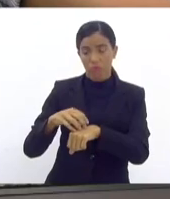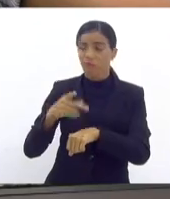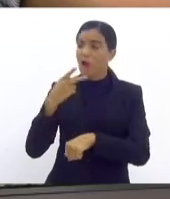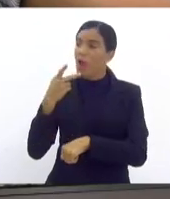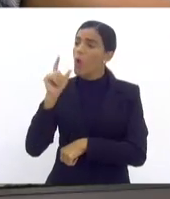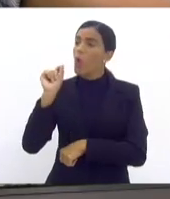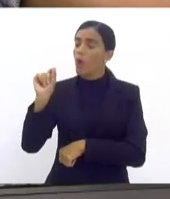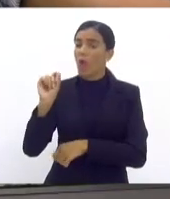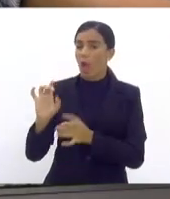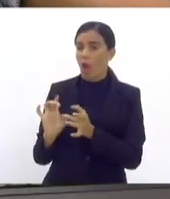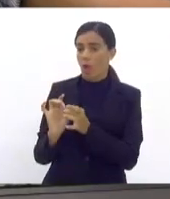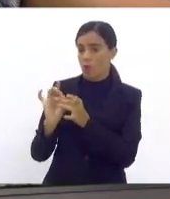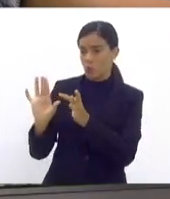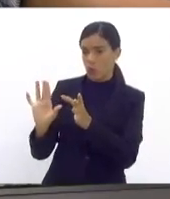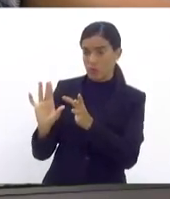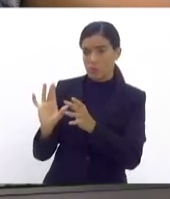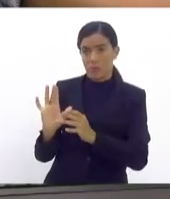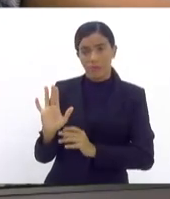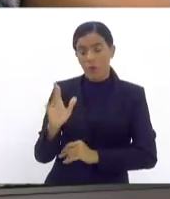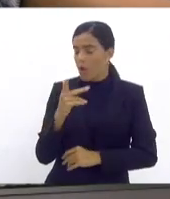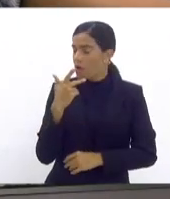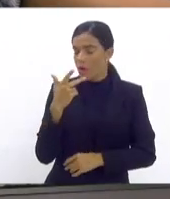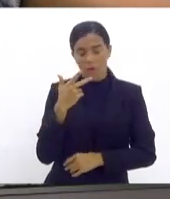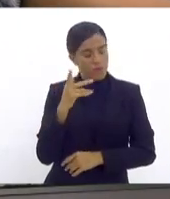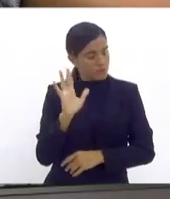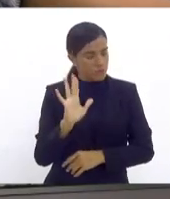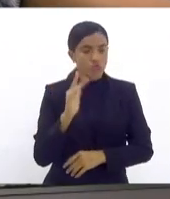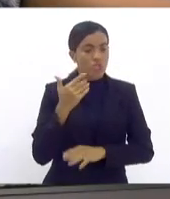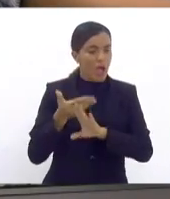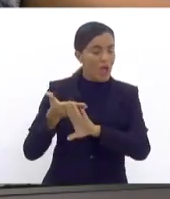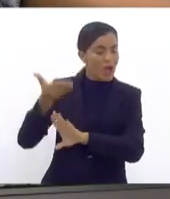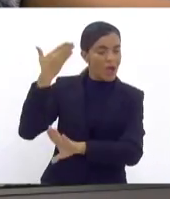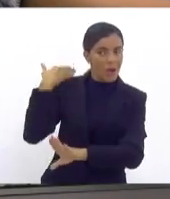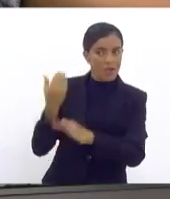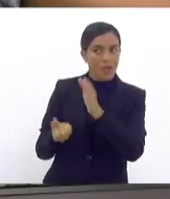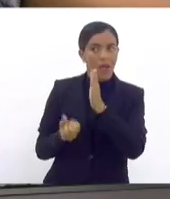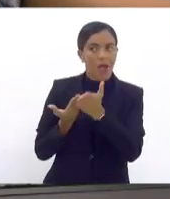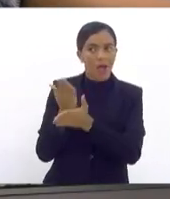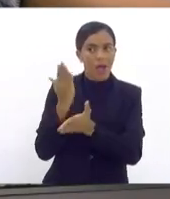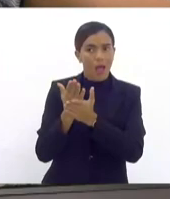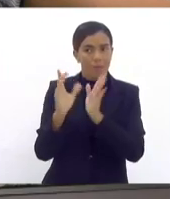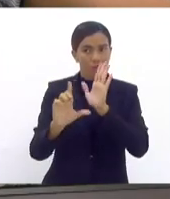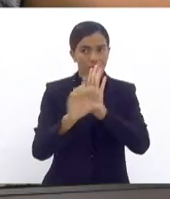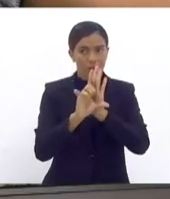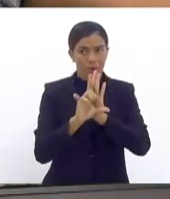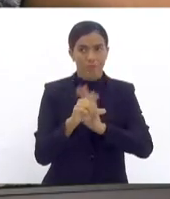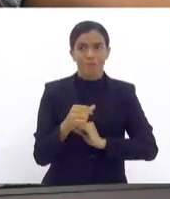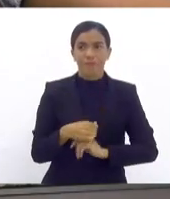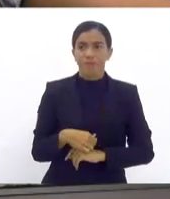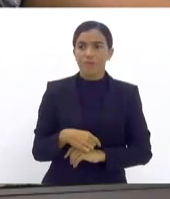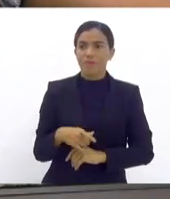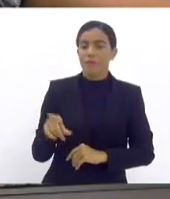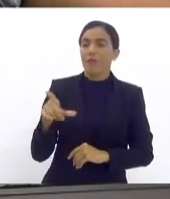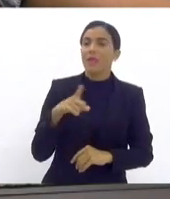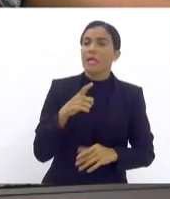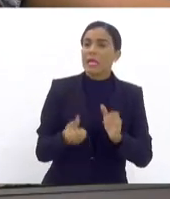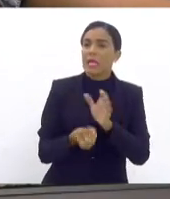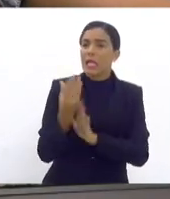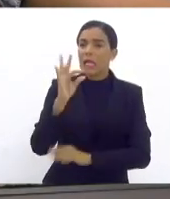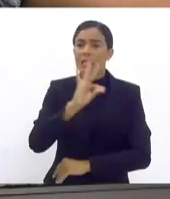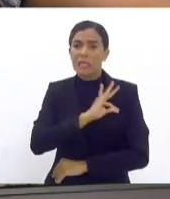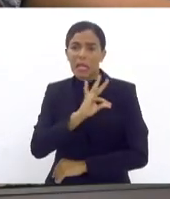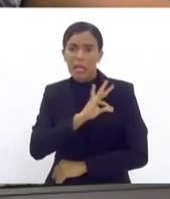autorizativo. O que eu estou querendo dizer é que, face a outras leis que a gente aprovou e que ninguém contestou, criando delegacias,